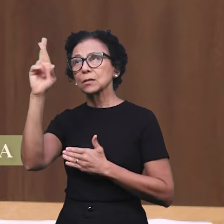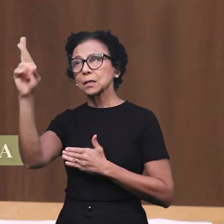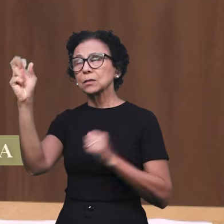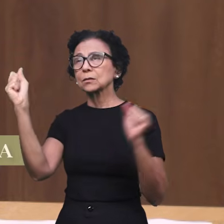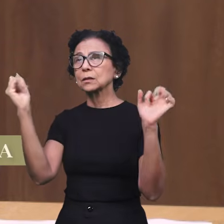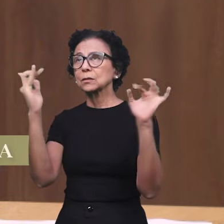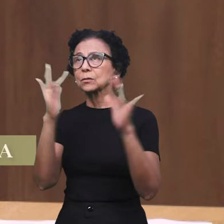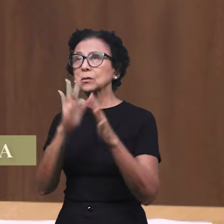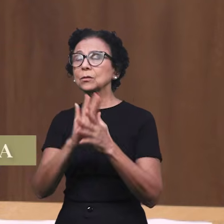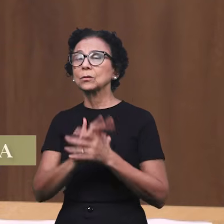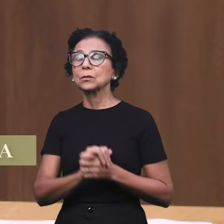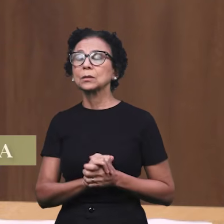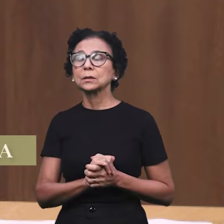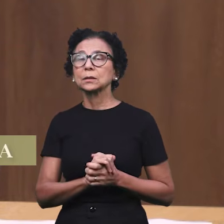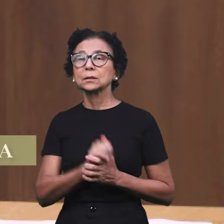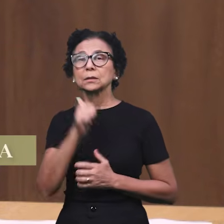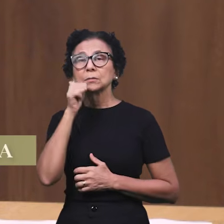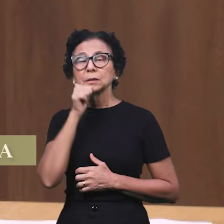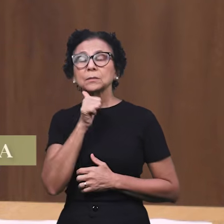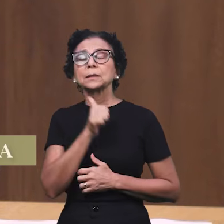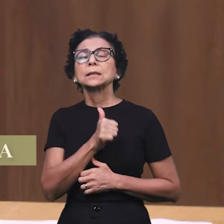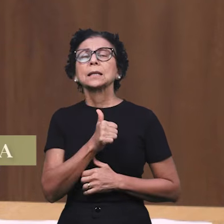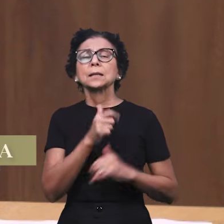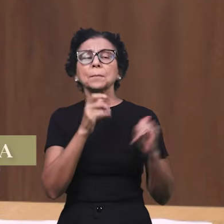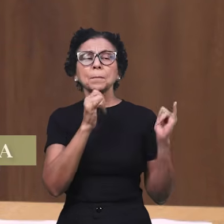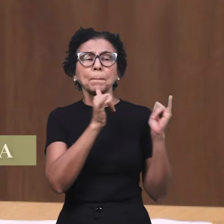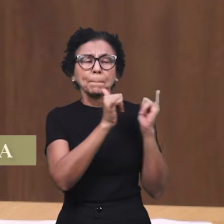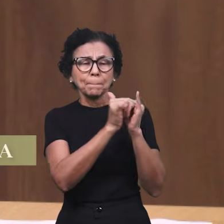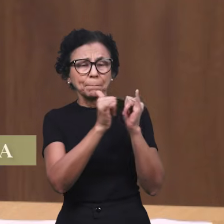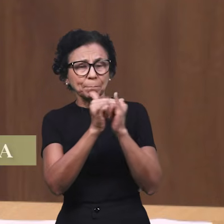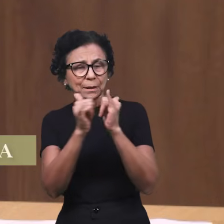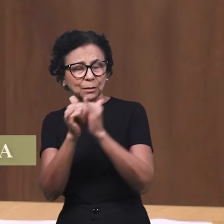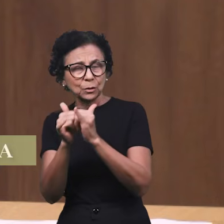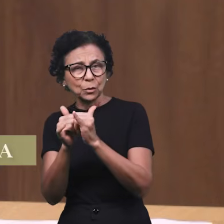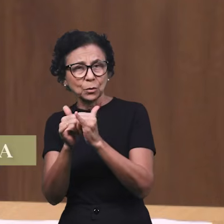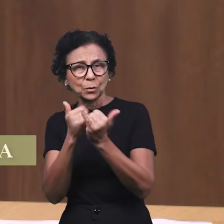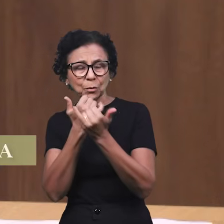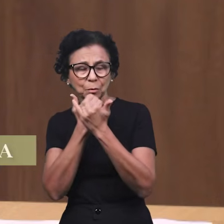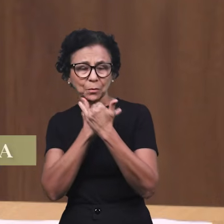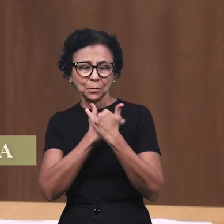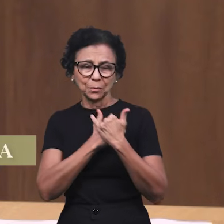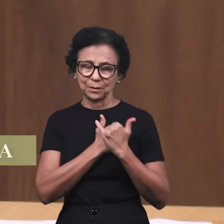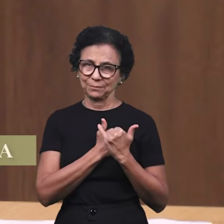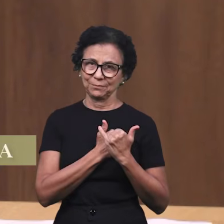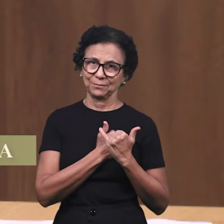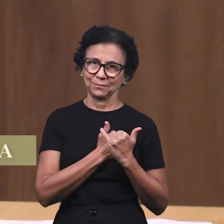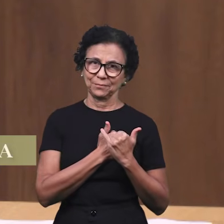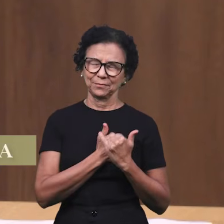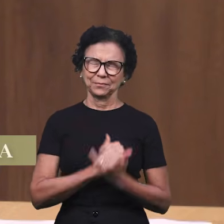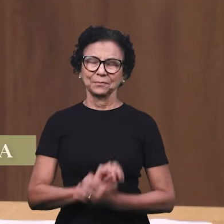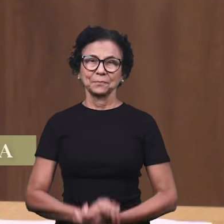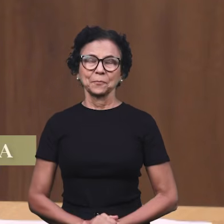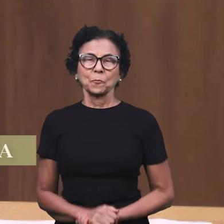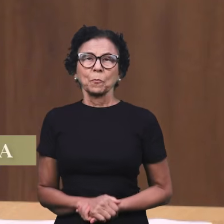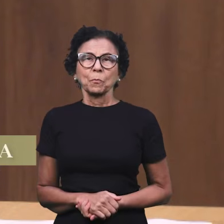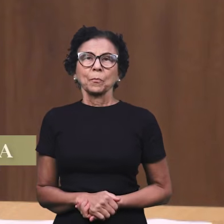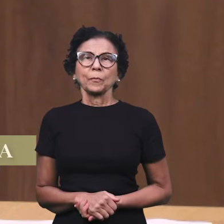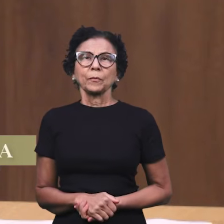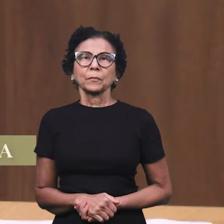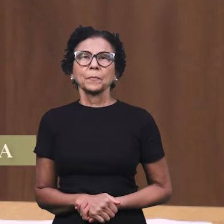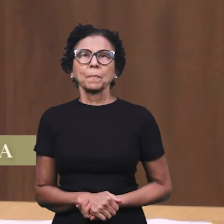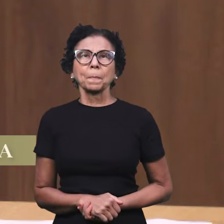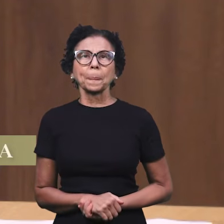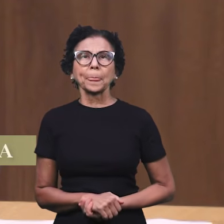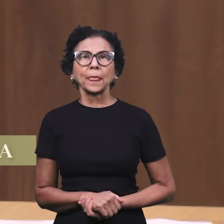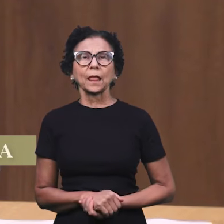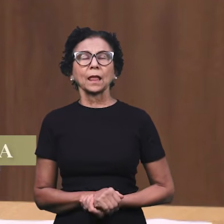emoção dela precisa ter o fruto do Espírito. Então, e o fruto aí, nós já